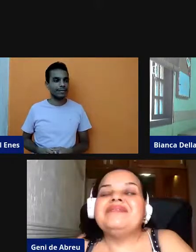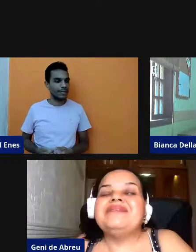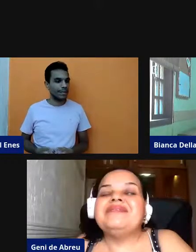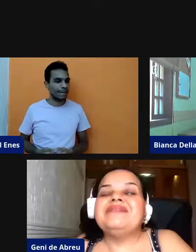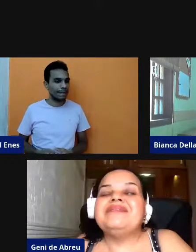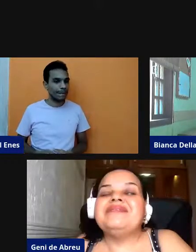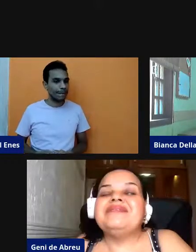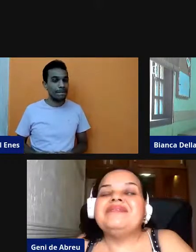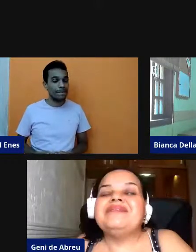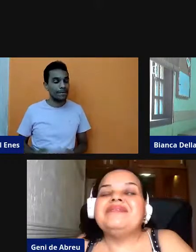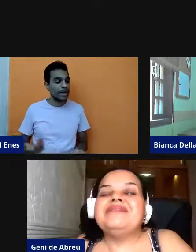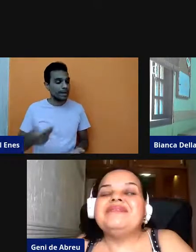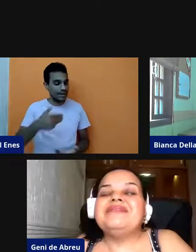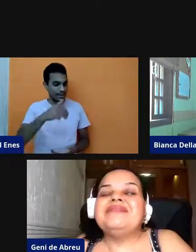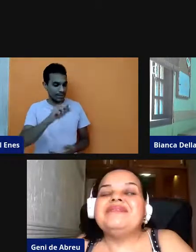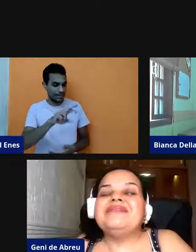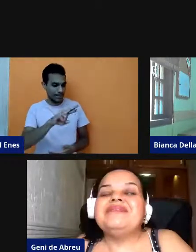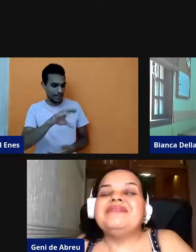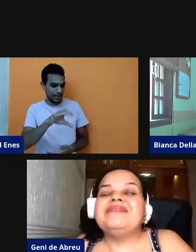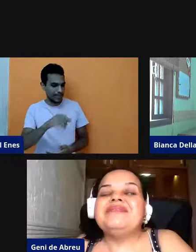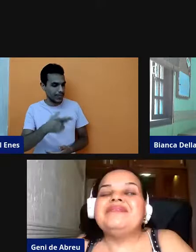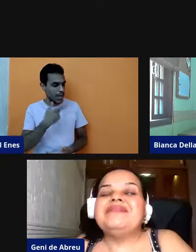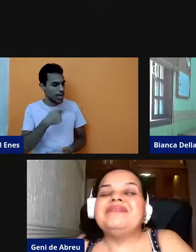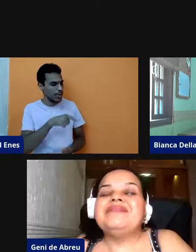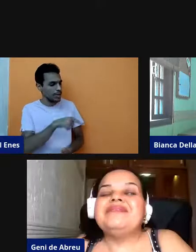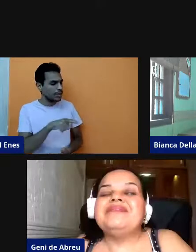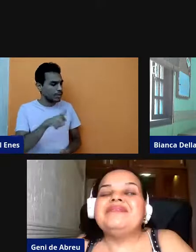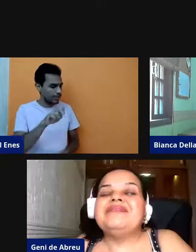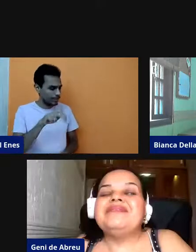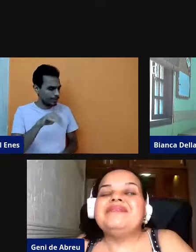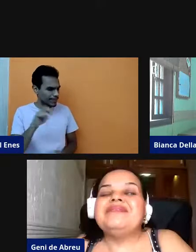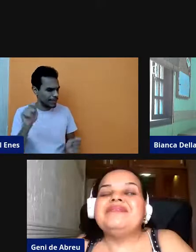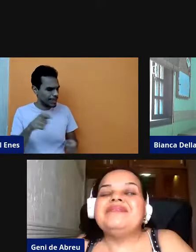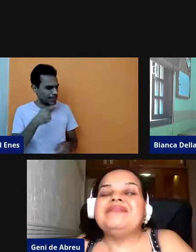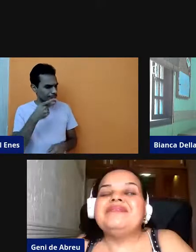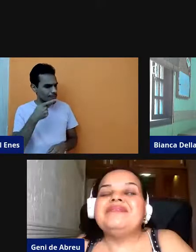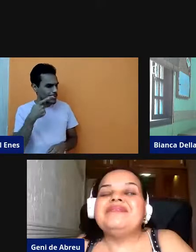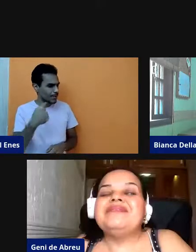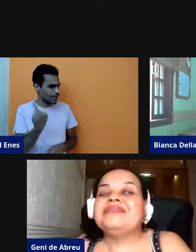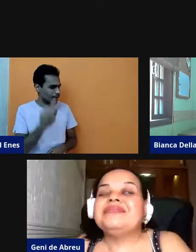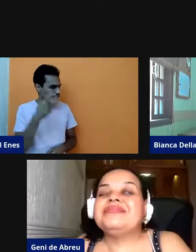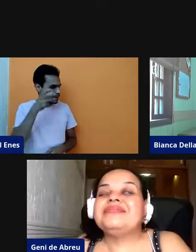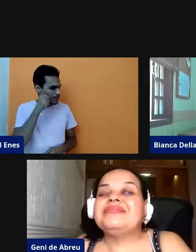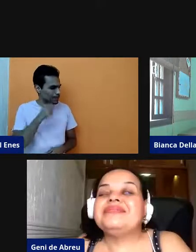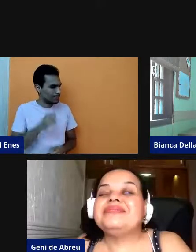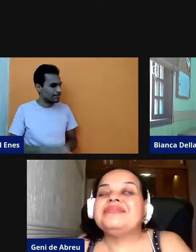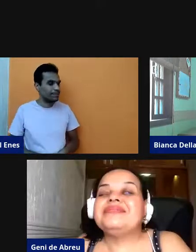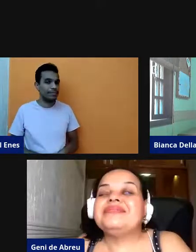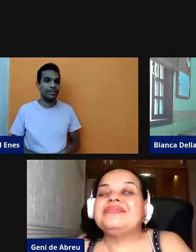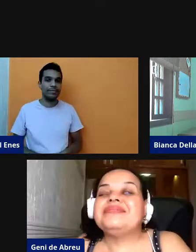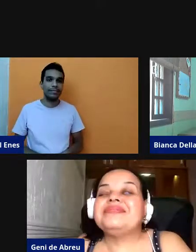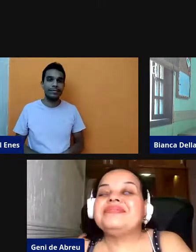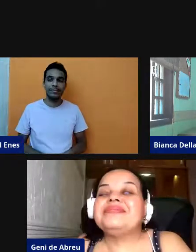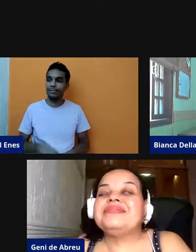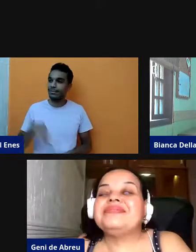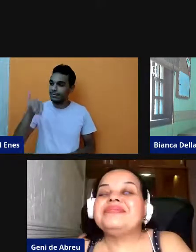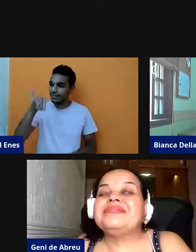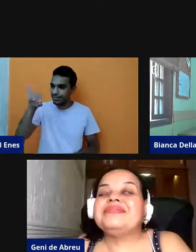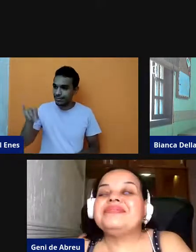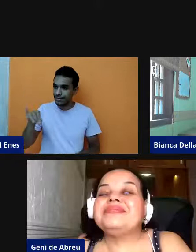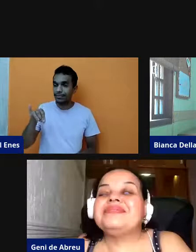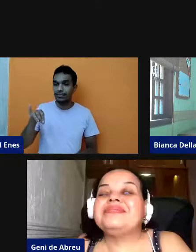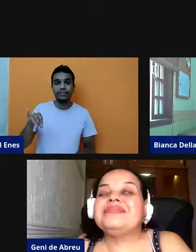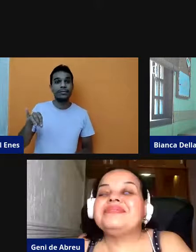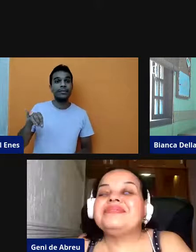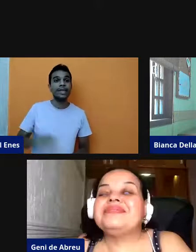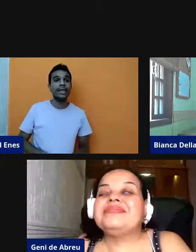sigam a Márcia também. Geni, estamos te ouvindo. Um pouquinho. Oi! Vamos